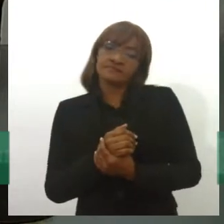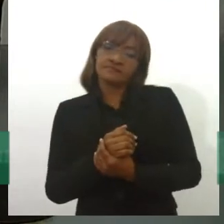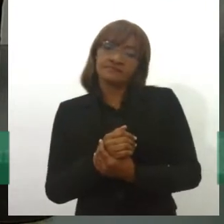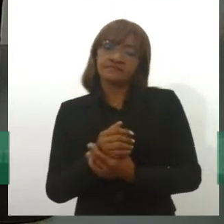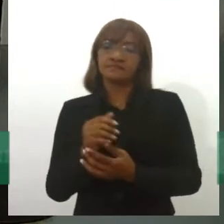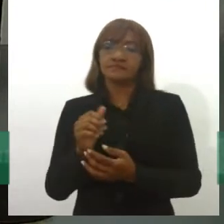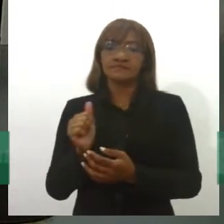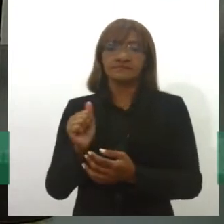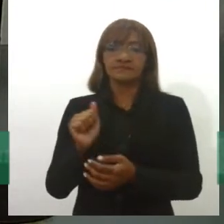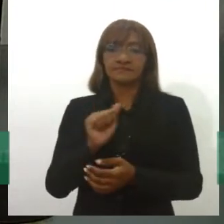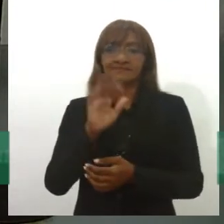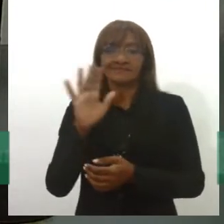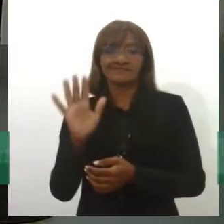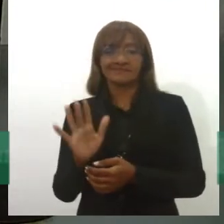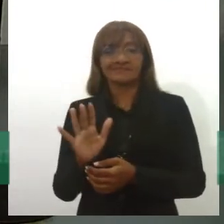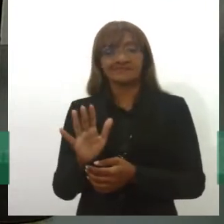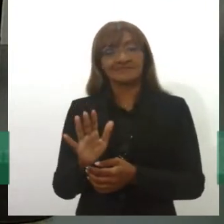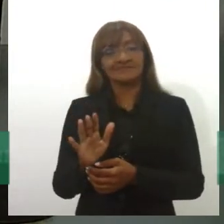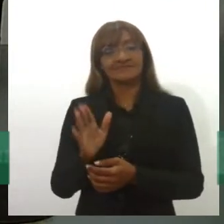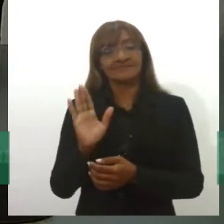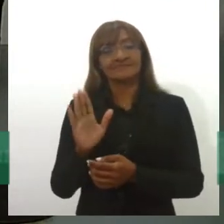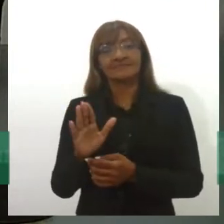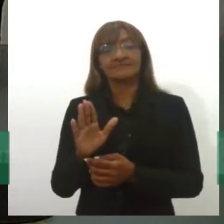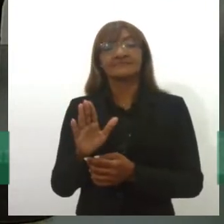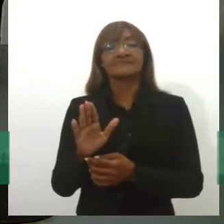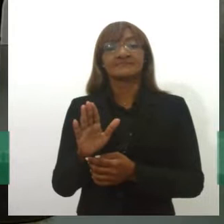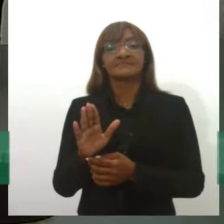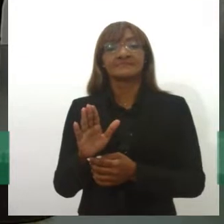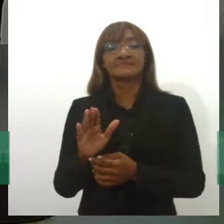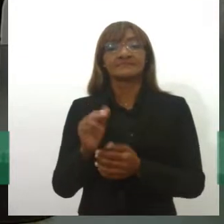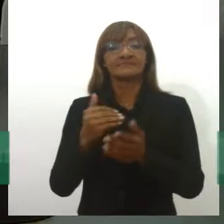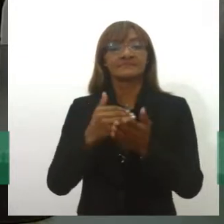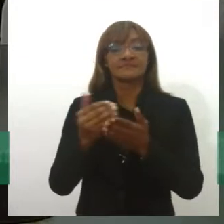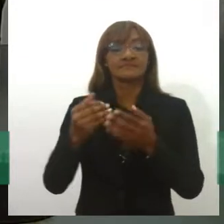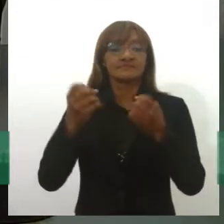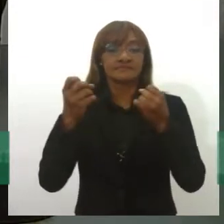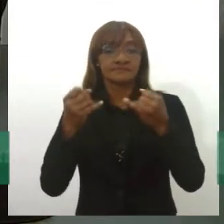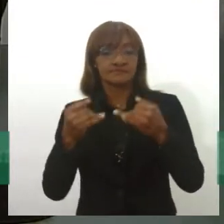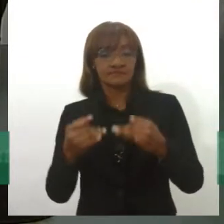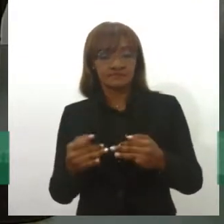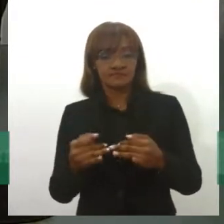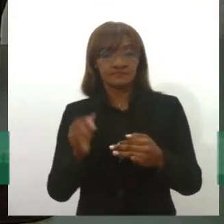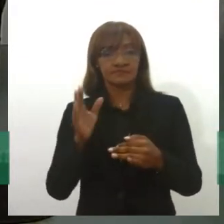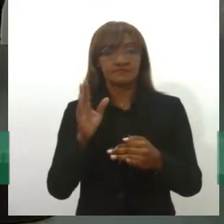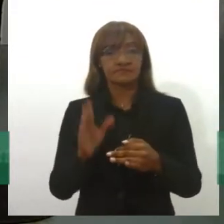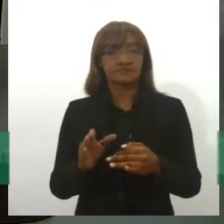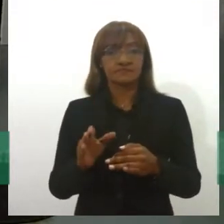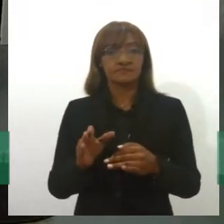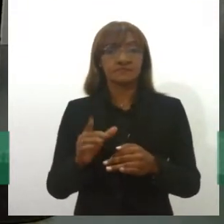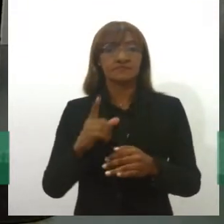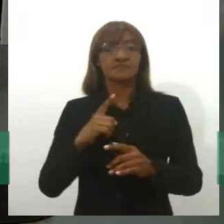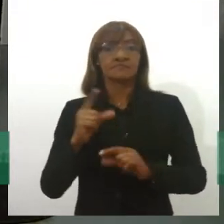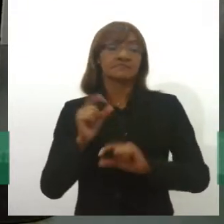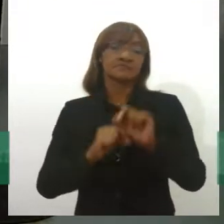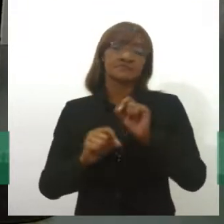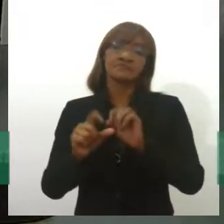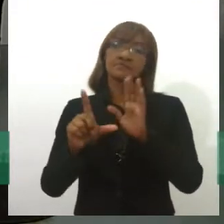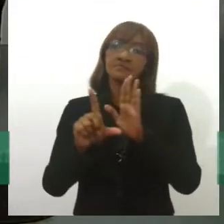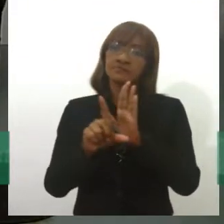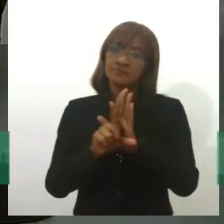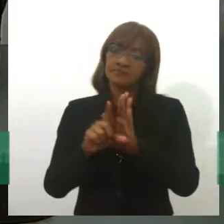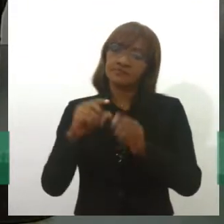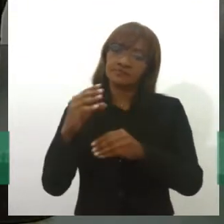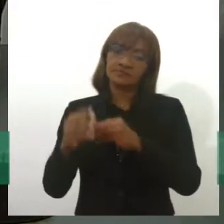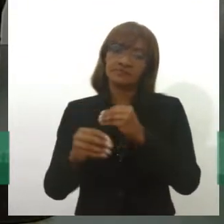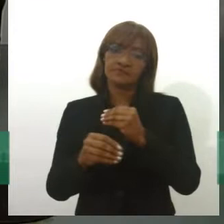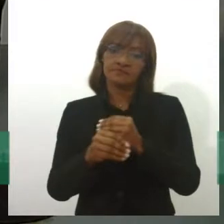Olá, tô aqui. Pronto, a gente perdeu sua conexão na parte que você estava falando da questão da isenção, né? Que a lei aí complementa. Eu queria